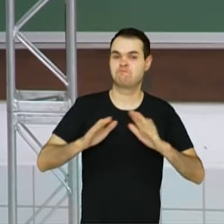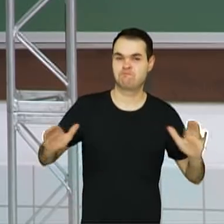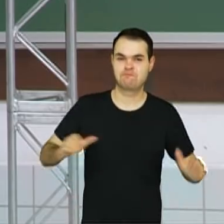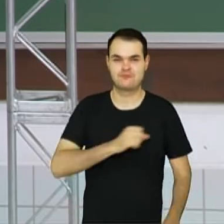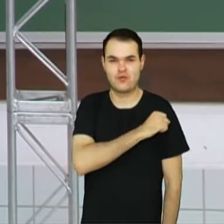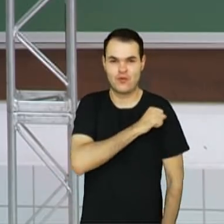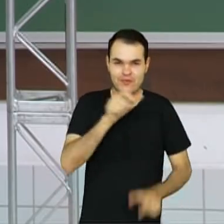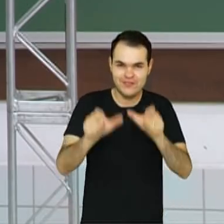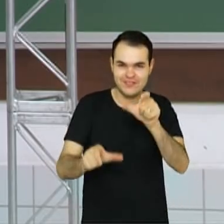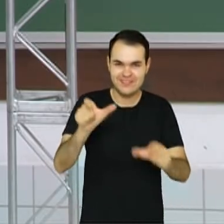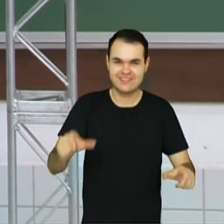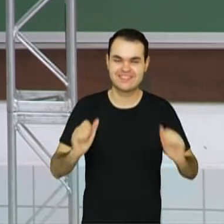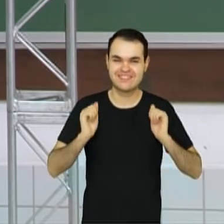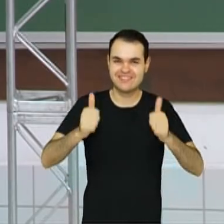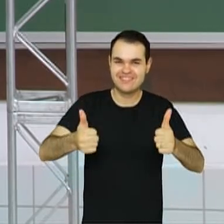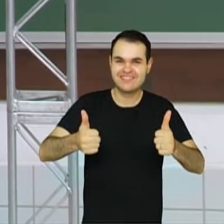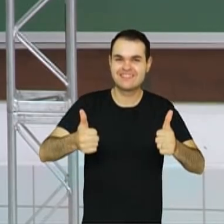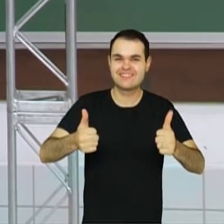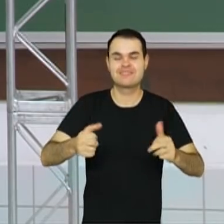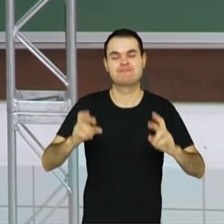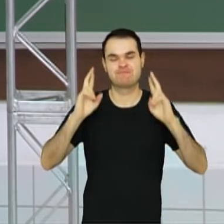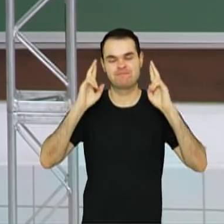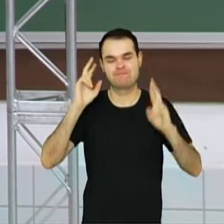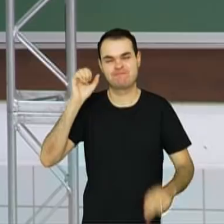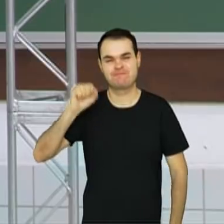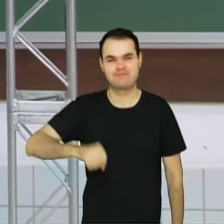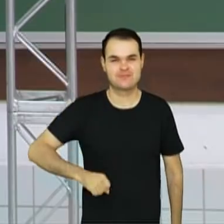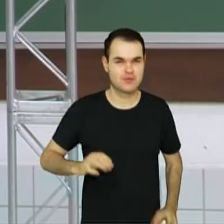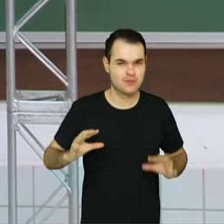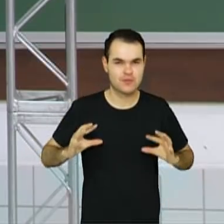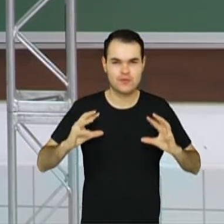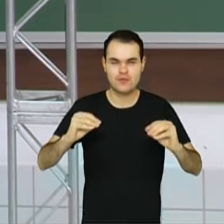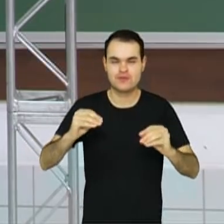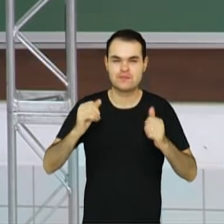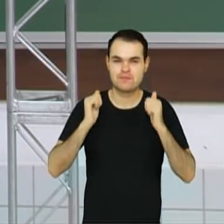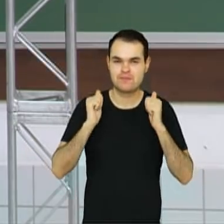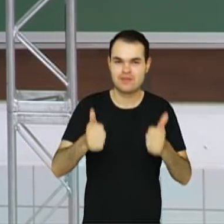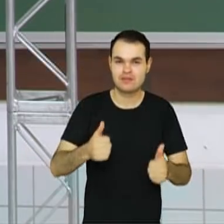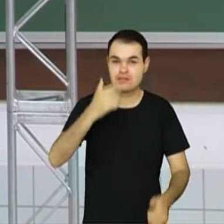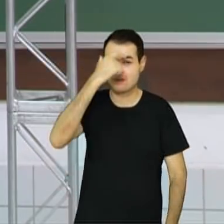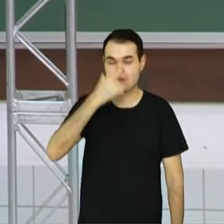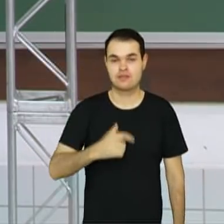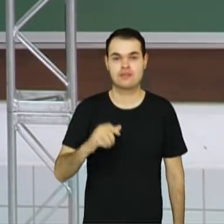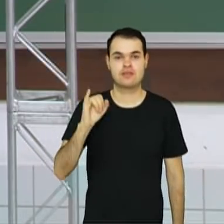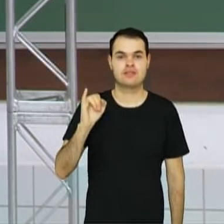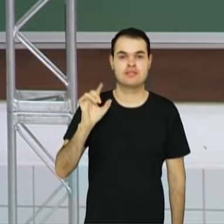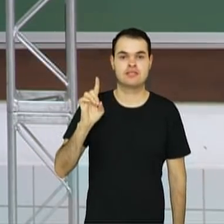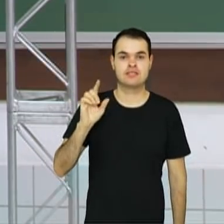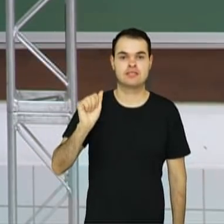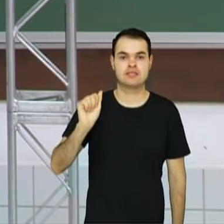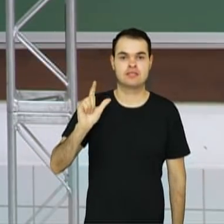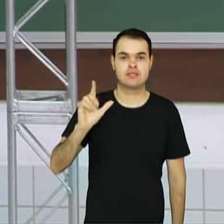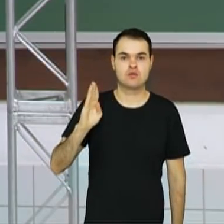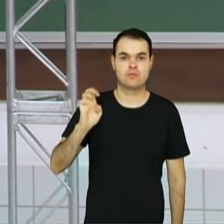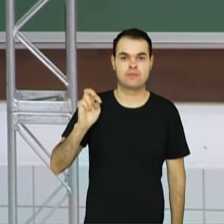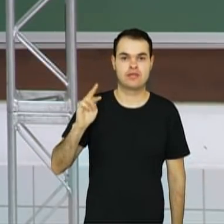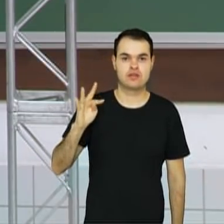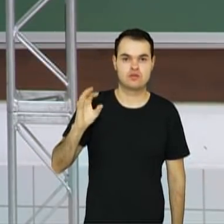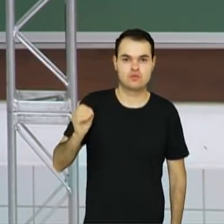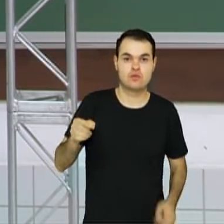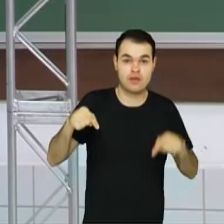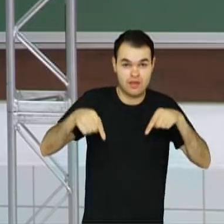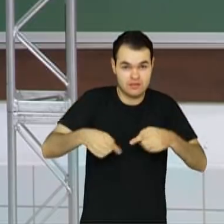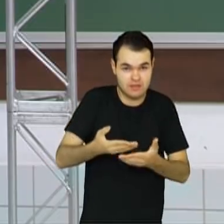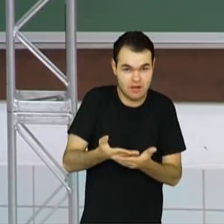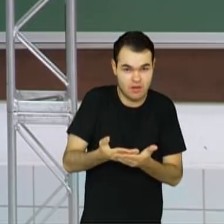E aí, pessoal do oitavo ano, tudo bem com vocês? Espero que estejam todos bem. Aqui é o professor Hidalberto. Essa é a nossa aula 129 de